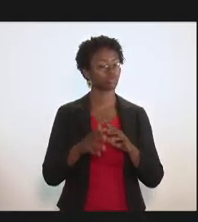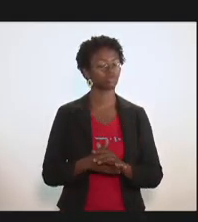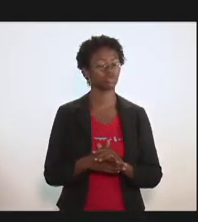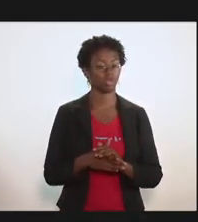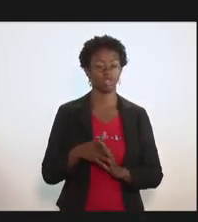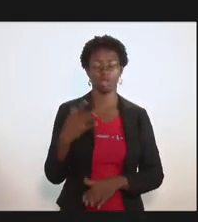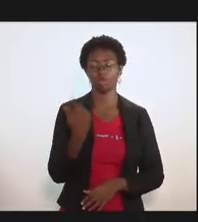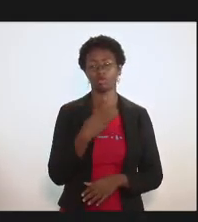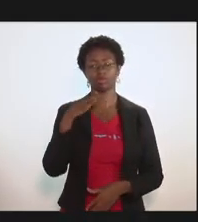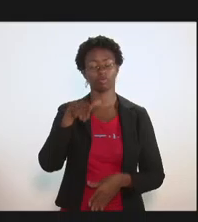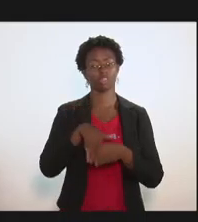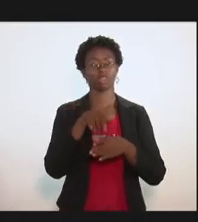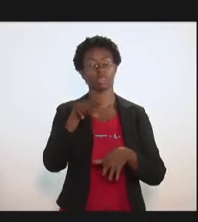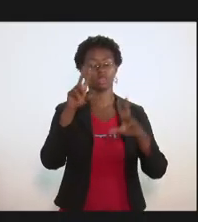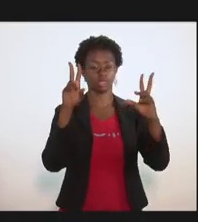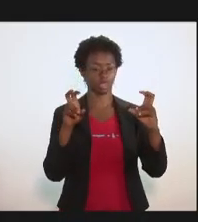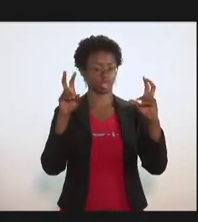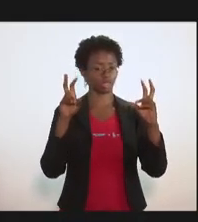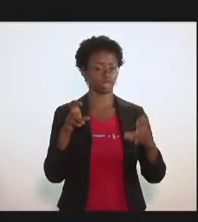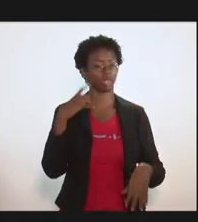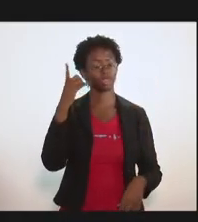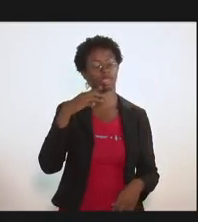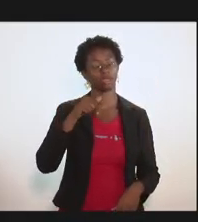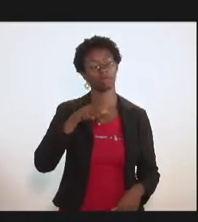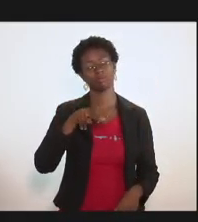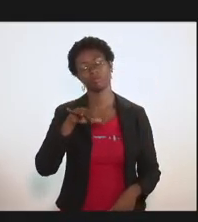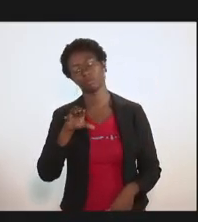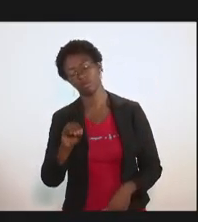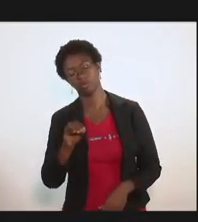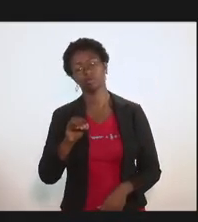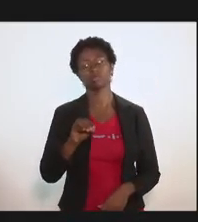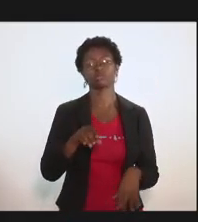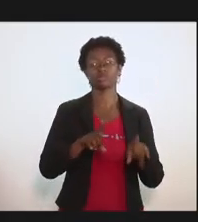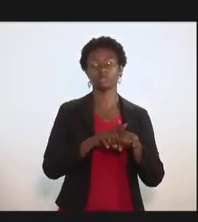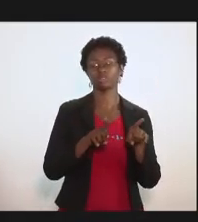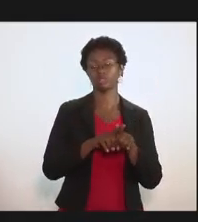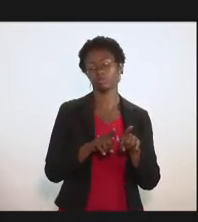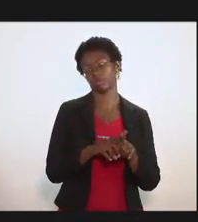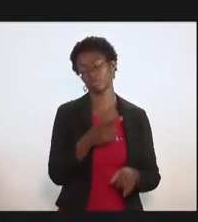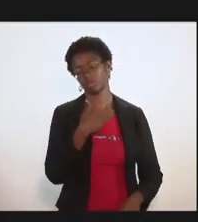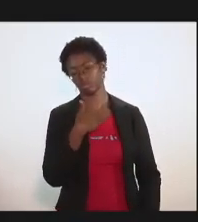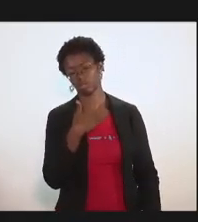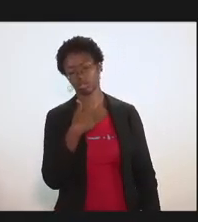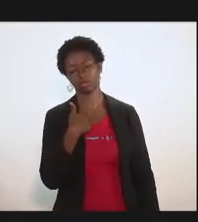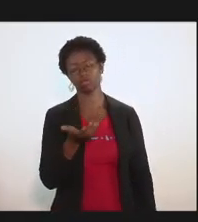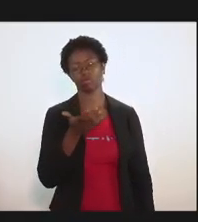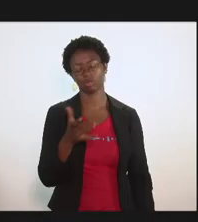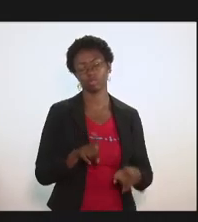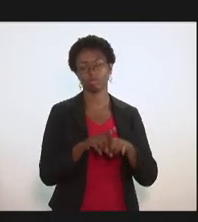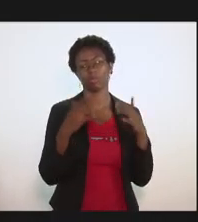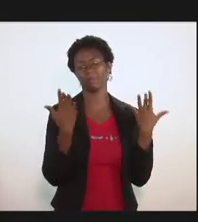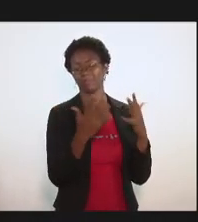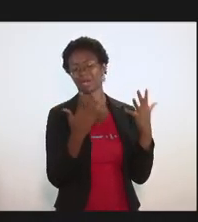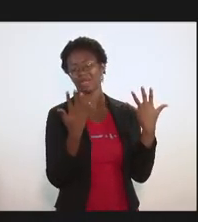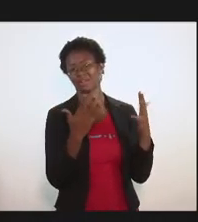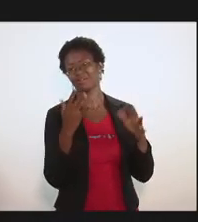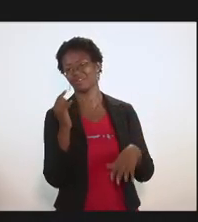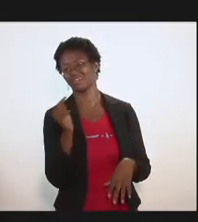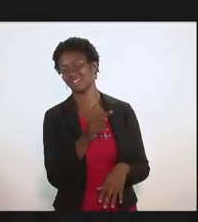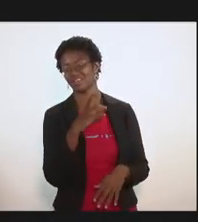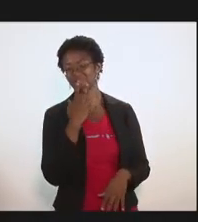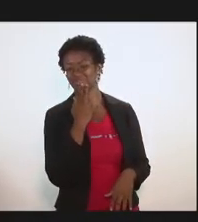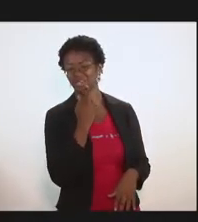falar até antes da intervenção do deputado Mink, só para a gente para nós organizarmos a votação, porque